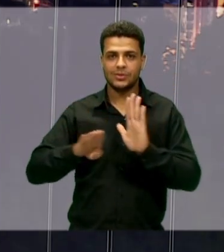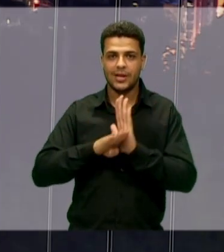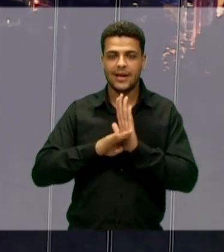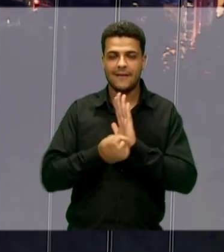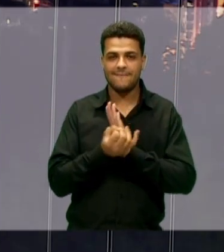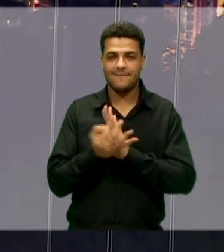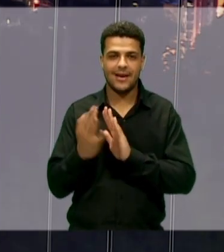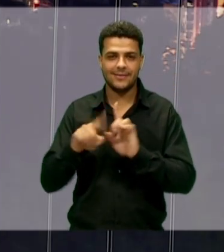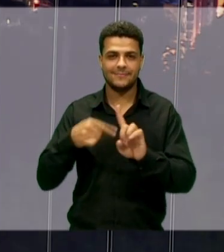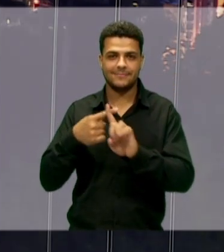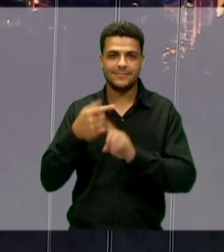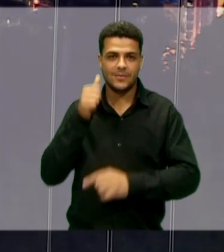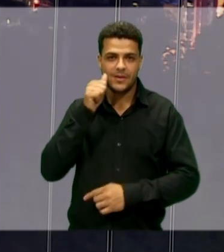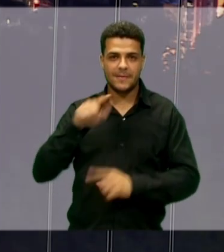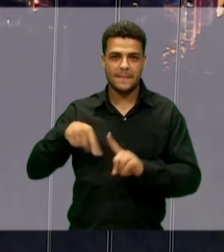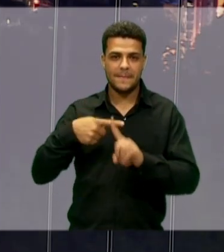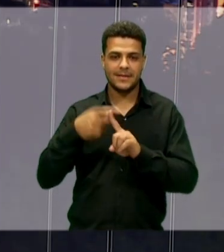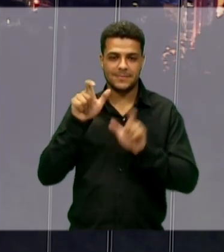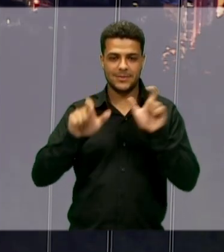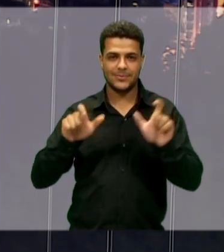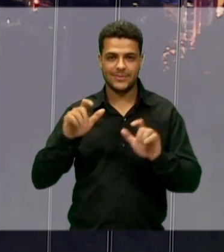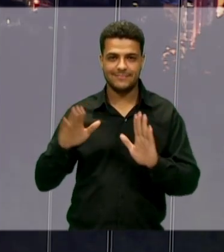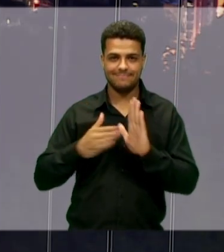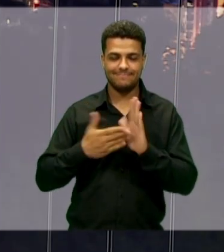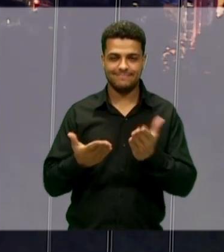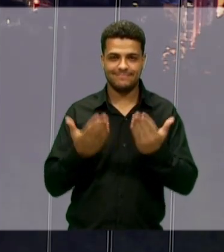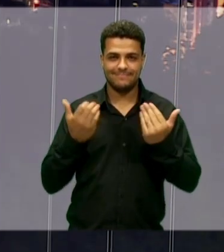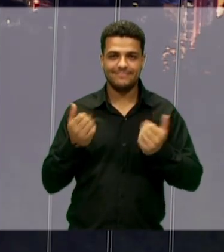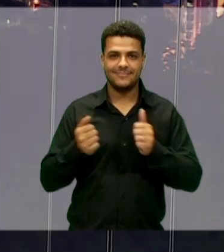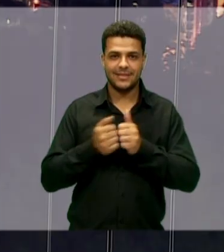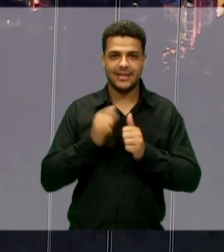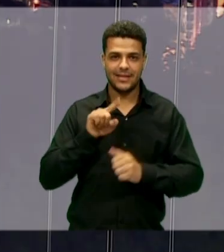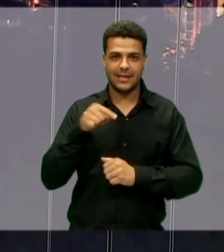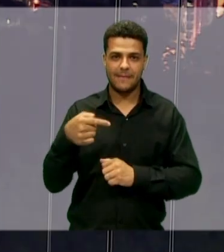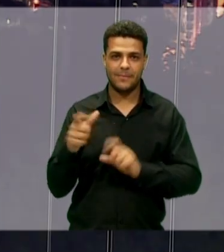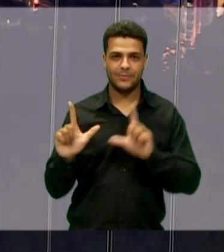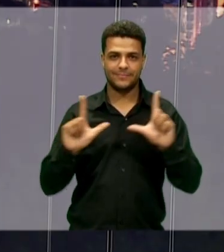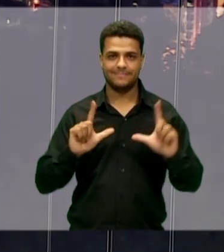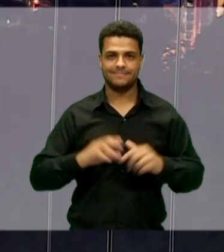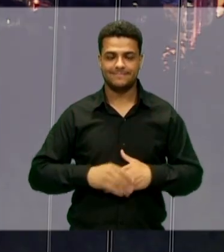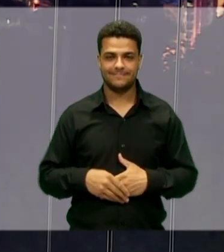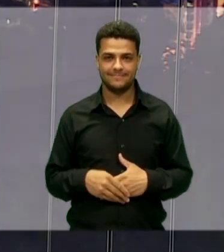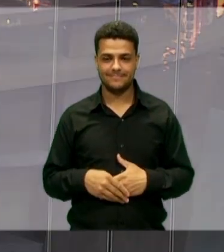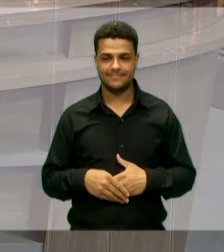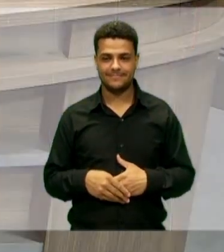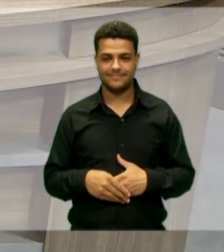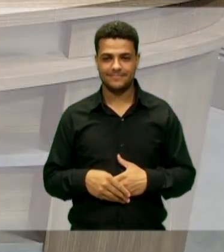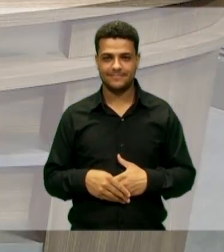mulheres e a mais pessoas. Fique com a gente e até o próximo Câmara Aberta.